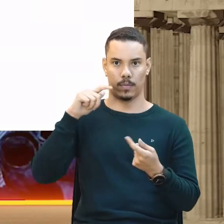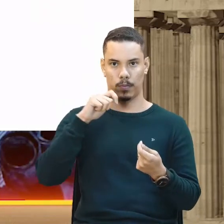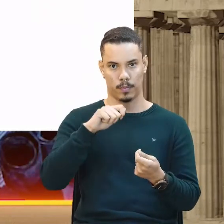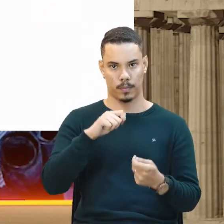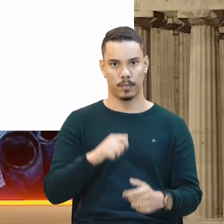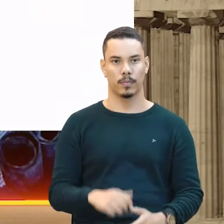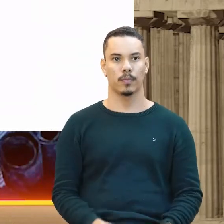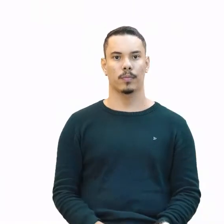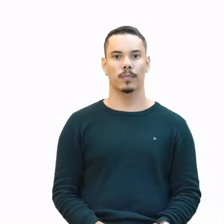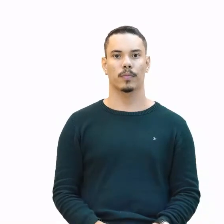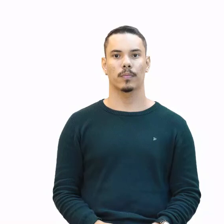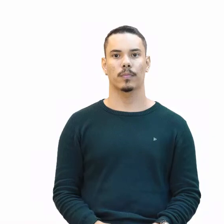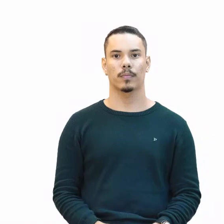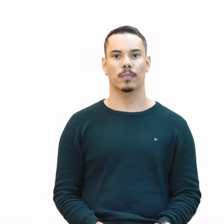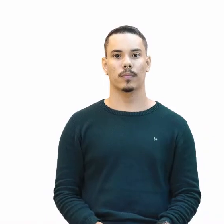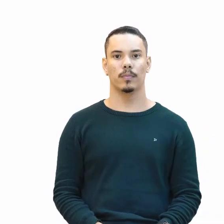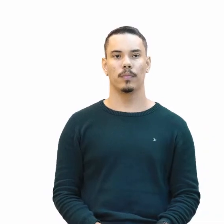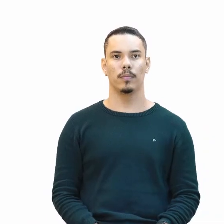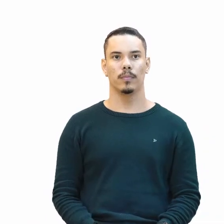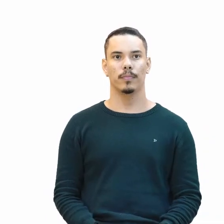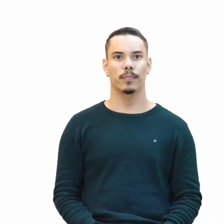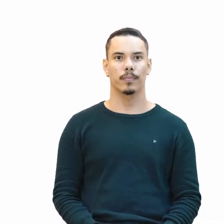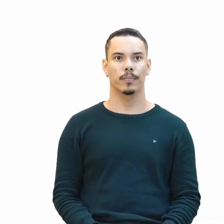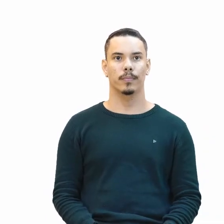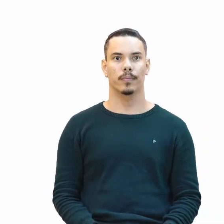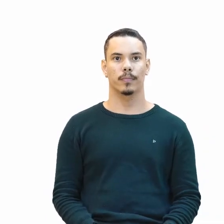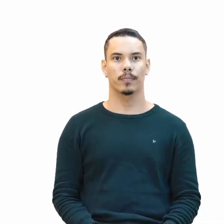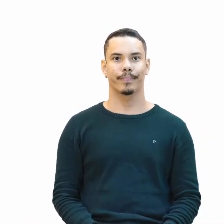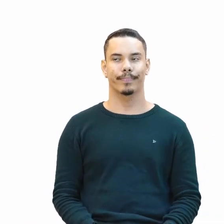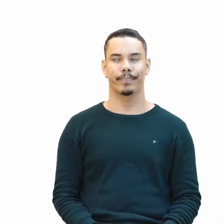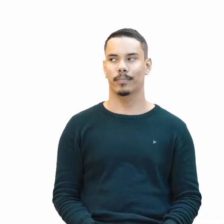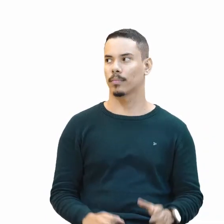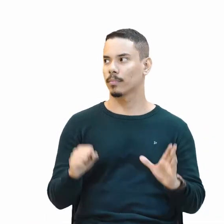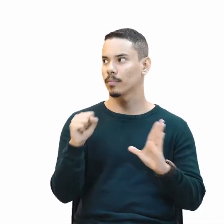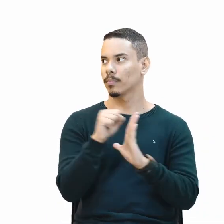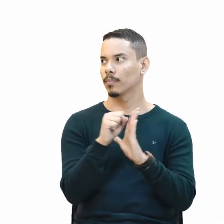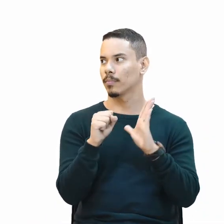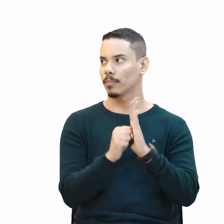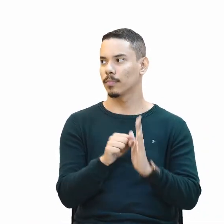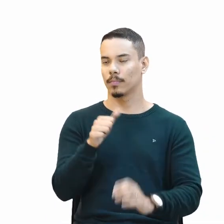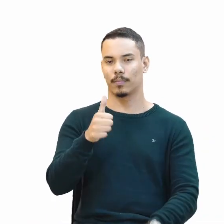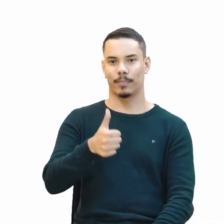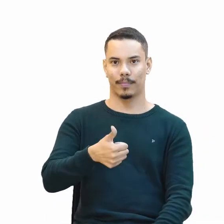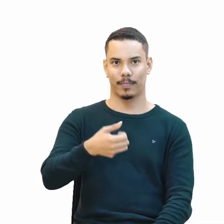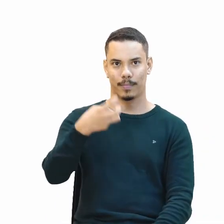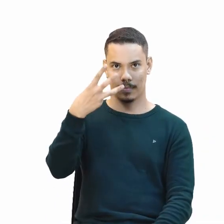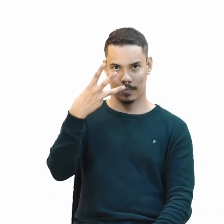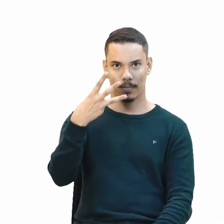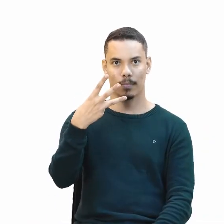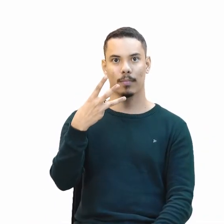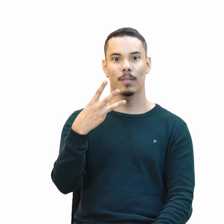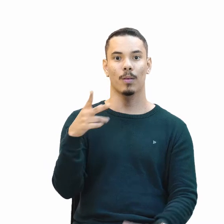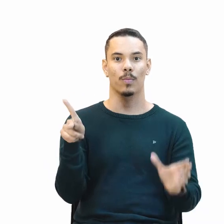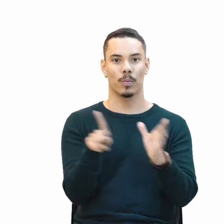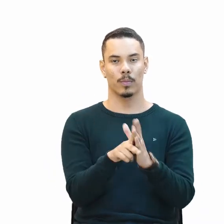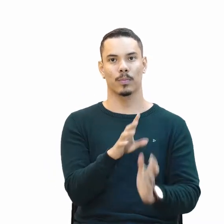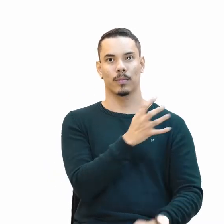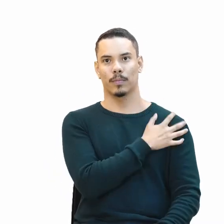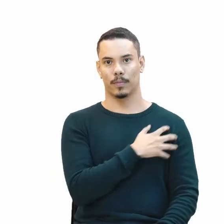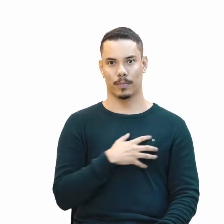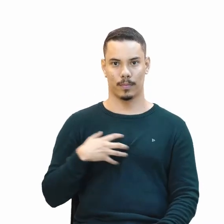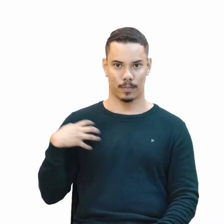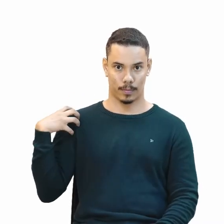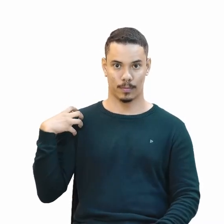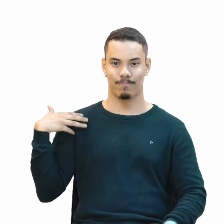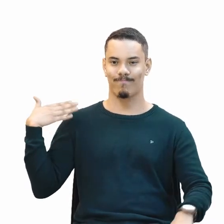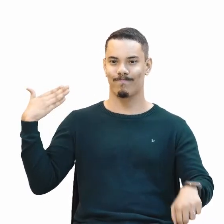vamos voltar aqui, ó. A partir do século XIII, o aristotelismo penetrou de forma